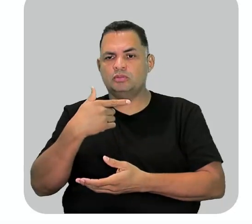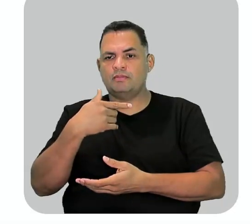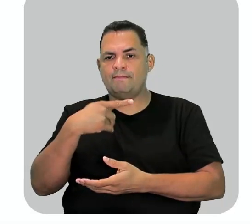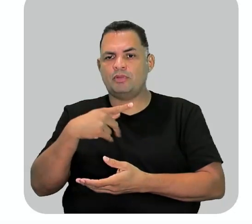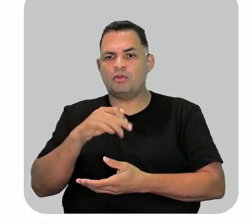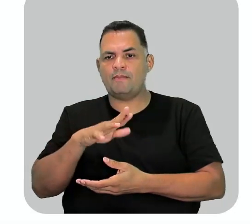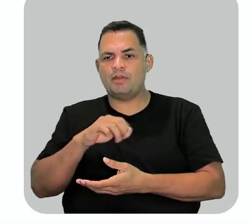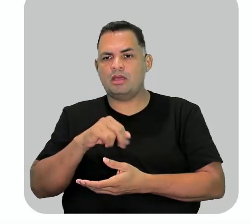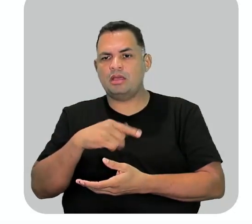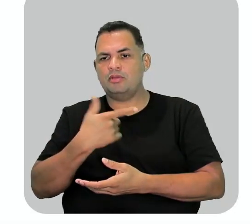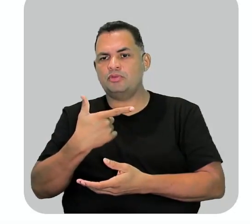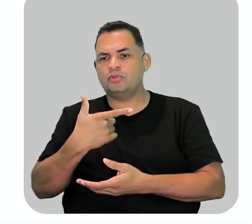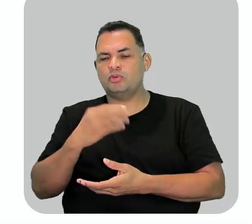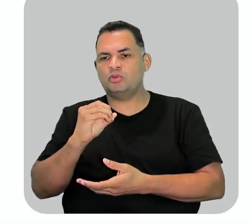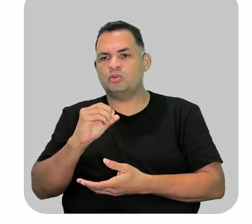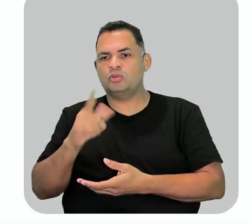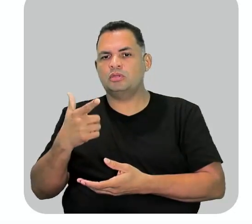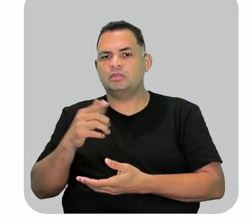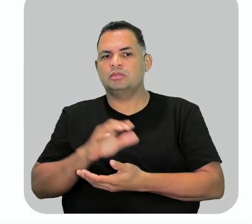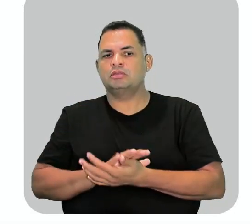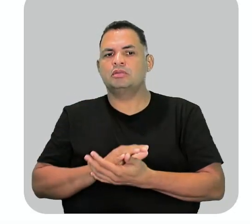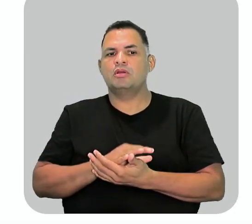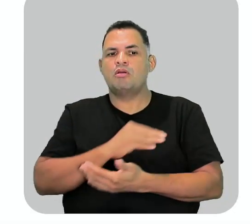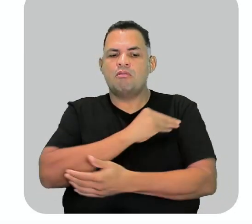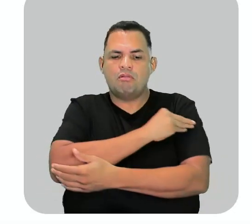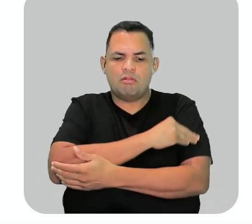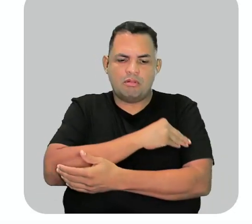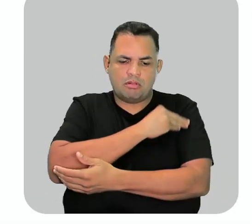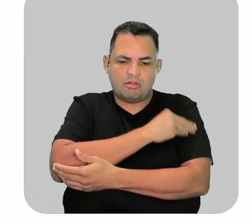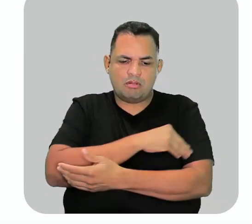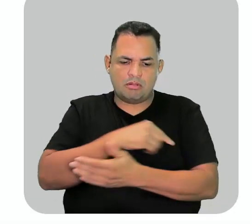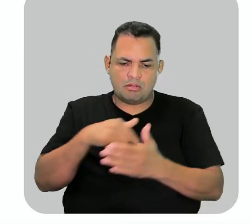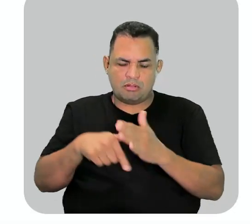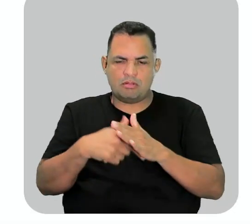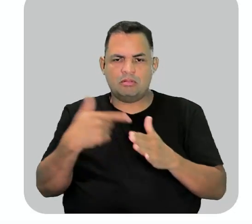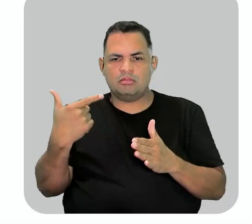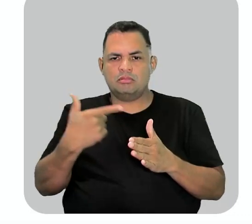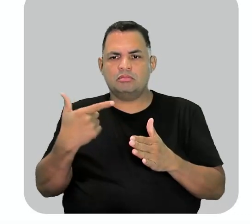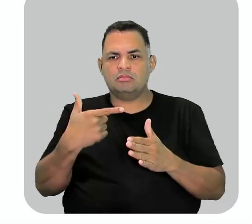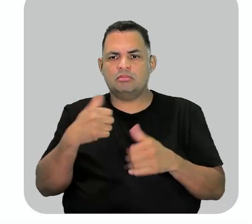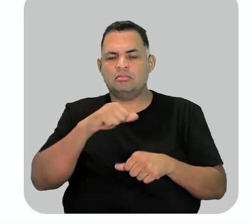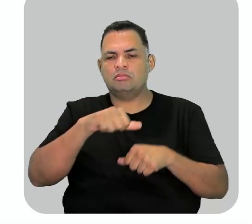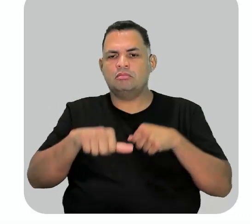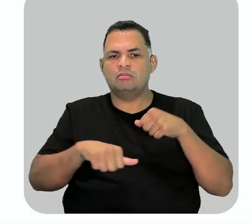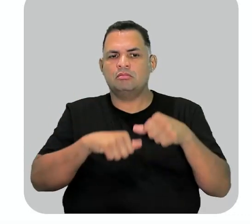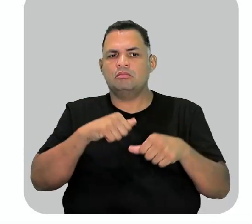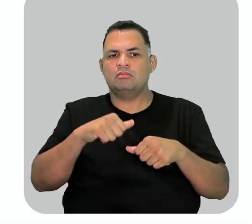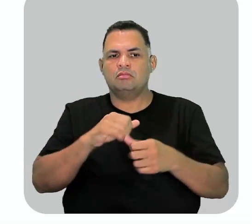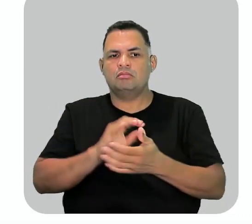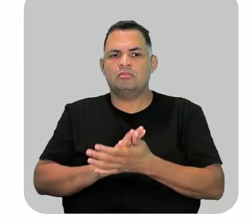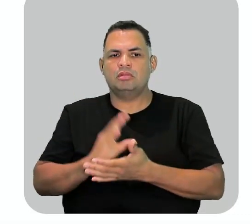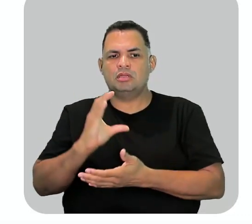Um álcool que é secundário está oxidando, formando